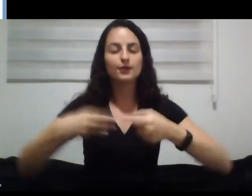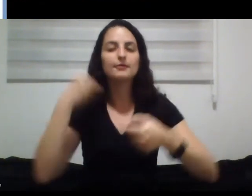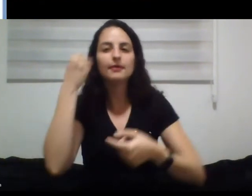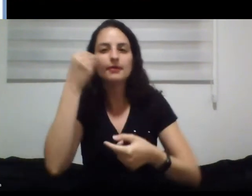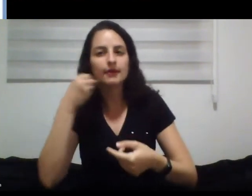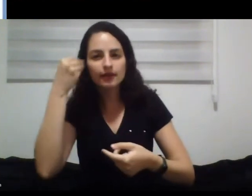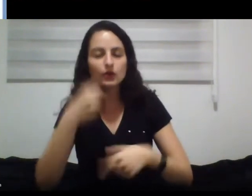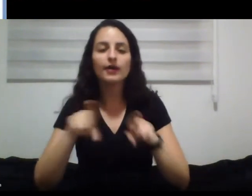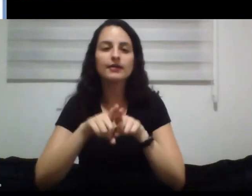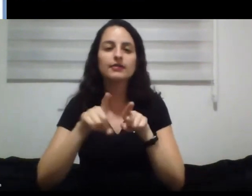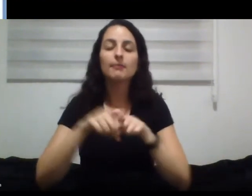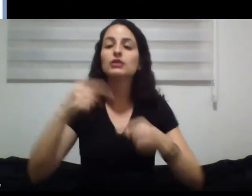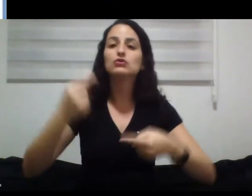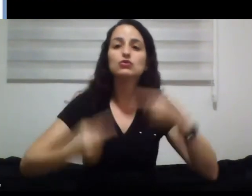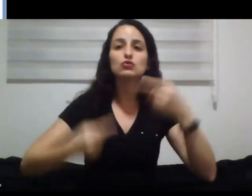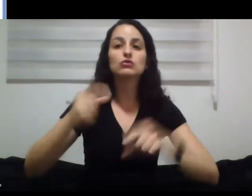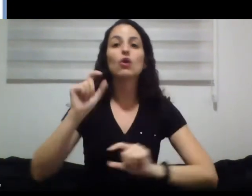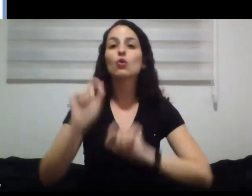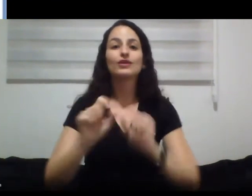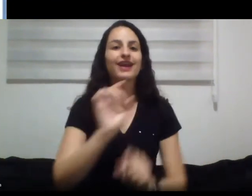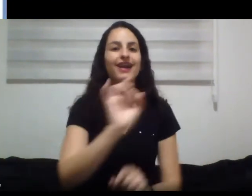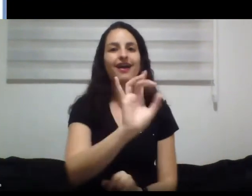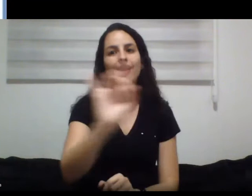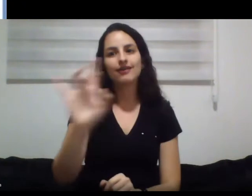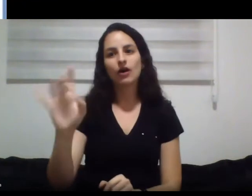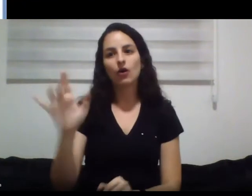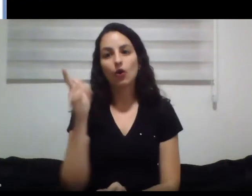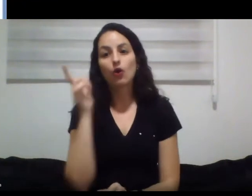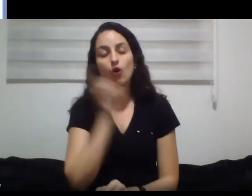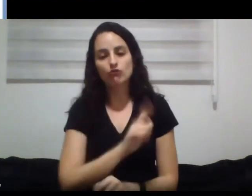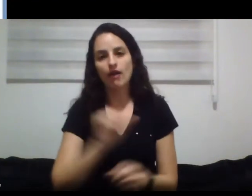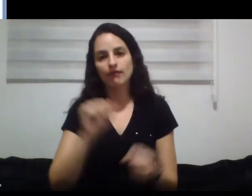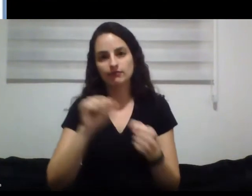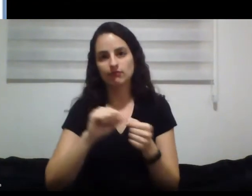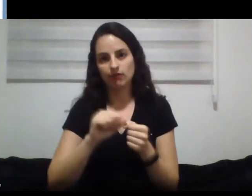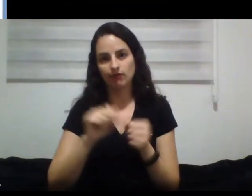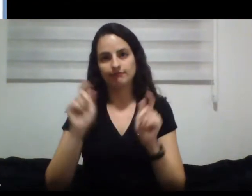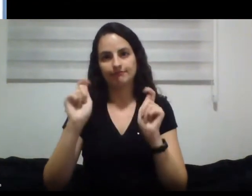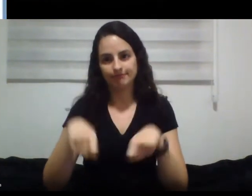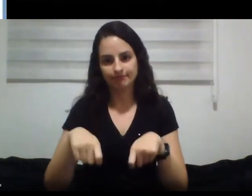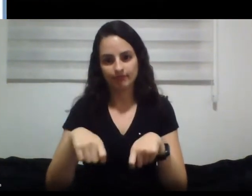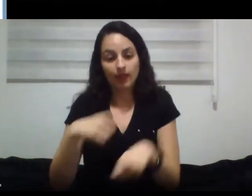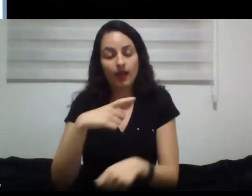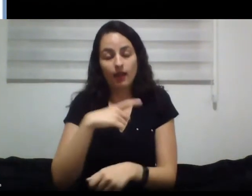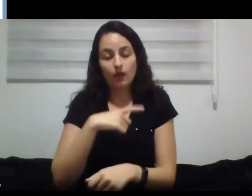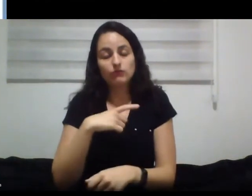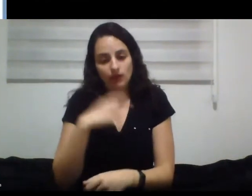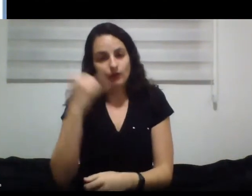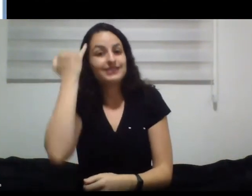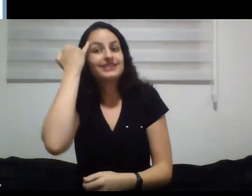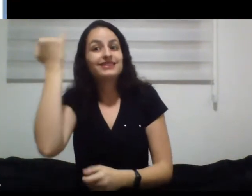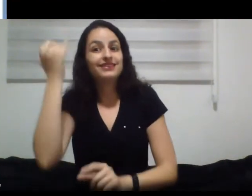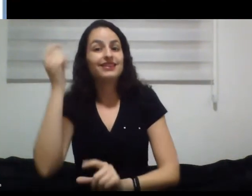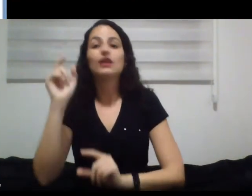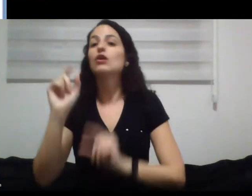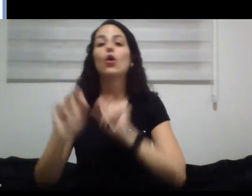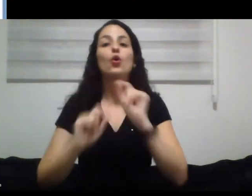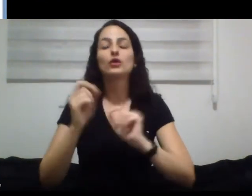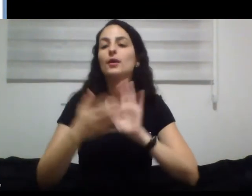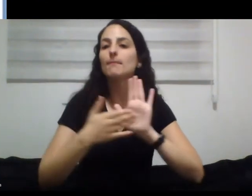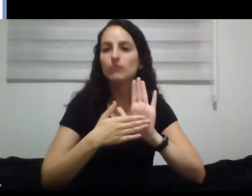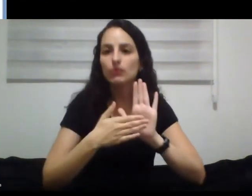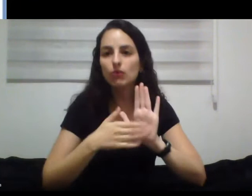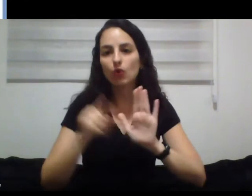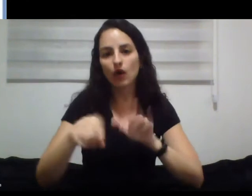né, o CGT que trabalhou na elaboração desse material. Isso está indo ao encontro do que está lá, né? Sim. Eu acredito que o Mu